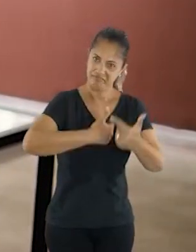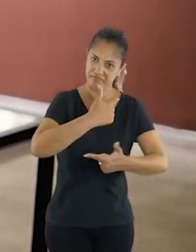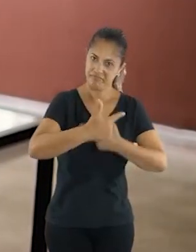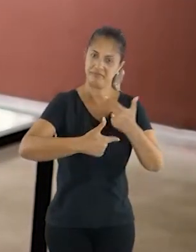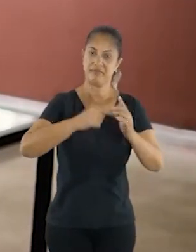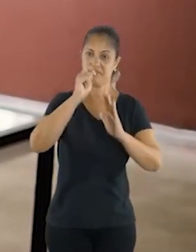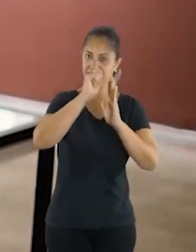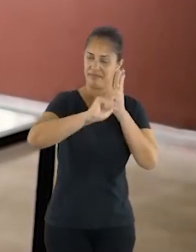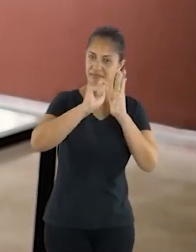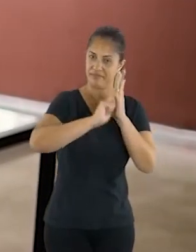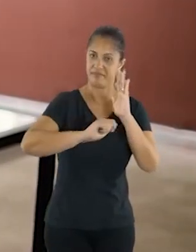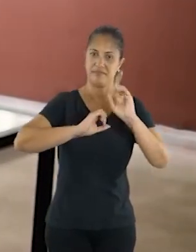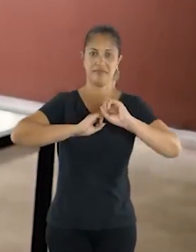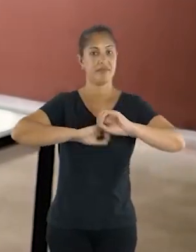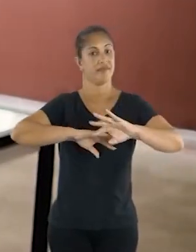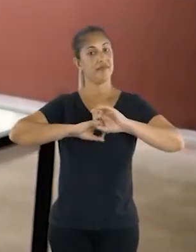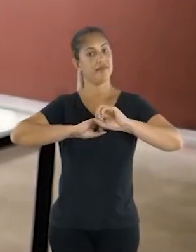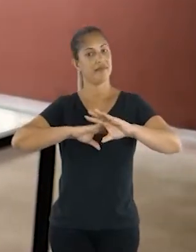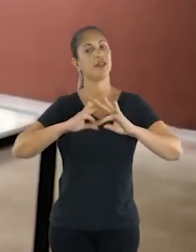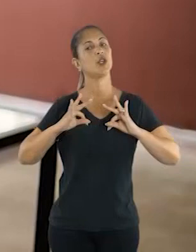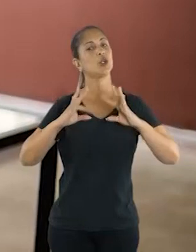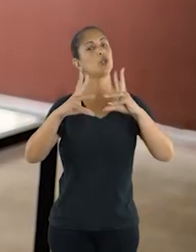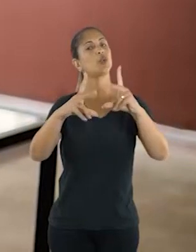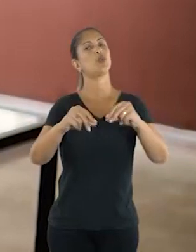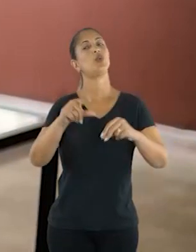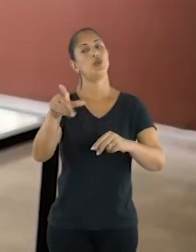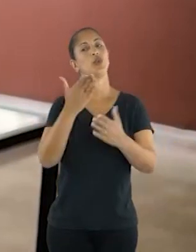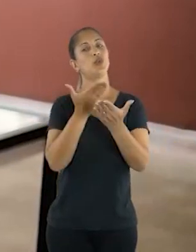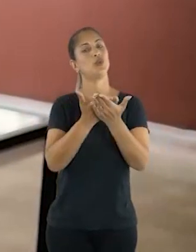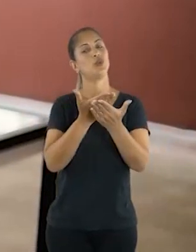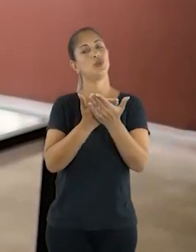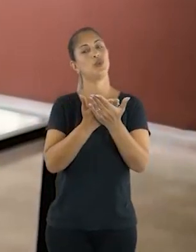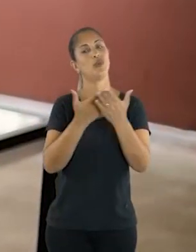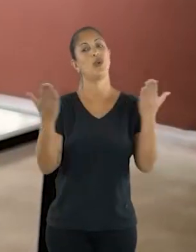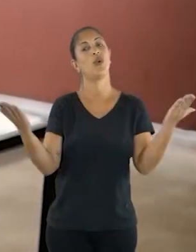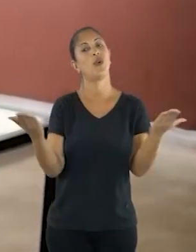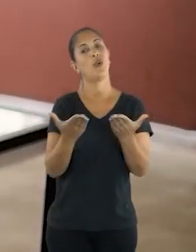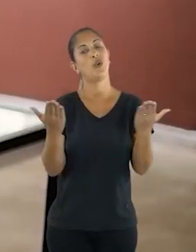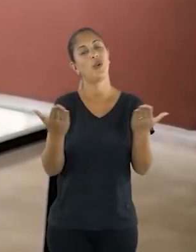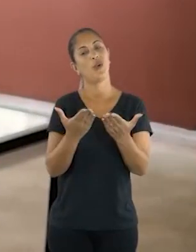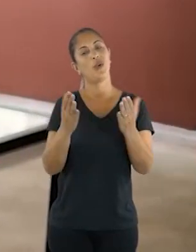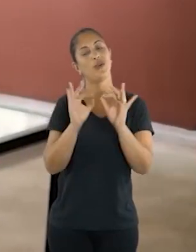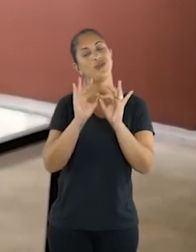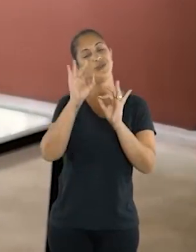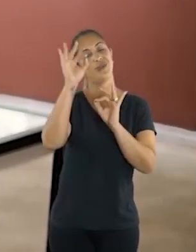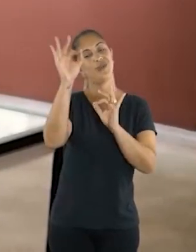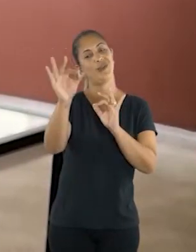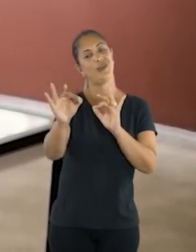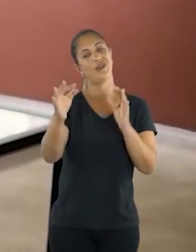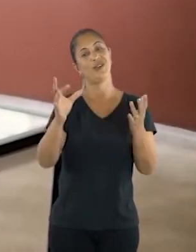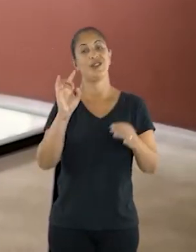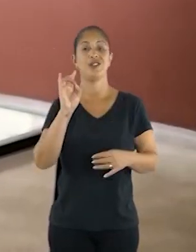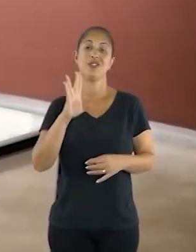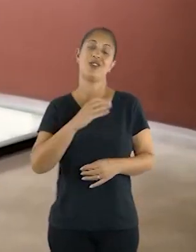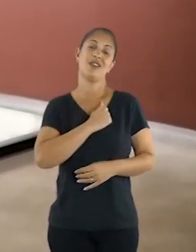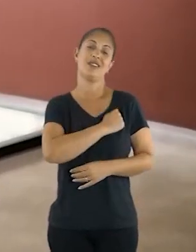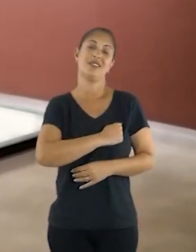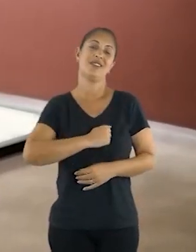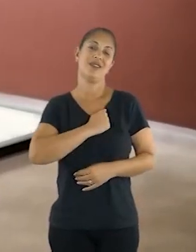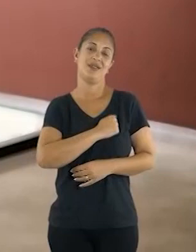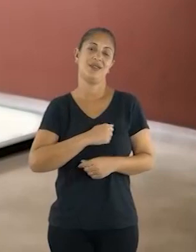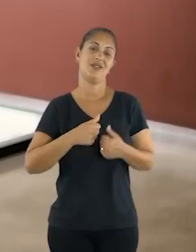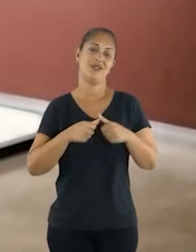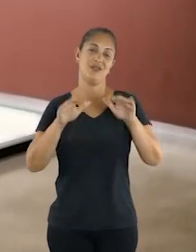a escrever e ensinar tudo o que ele estudou, hoje tão longe da gente, só a